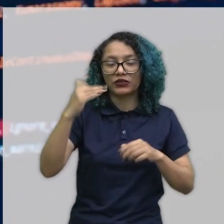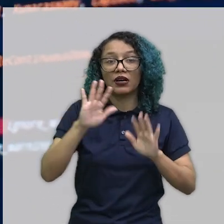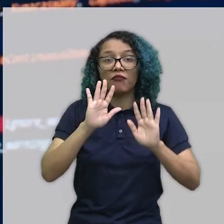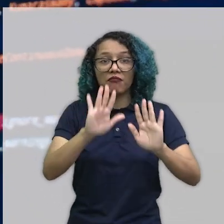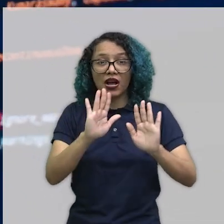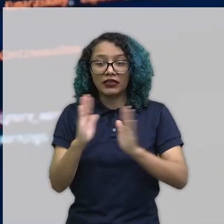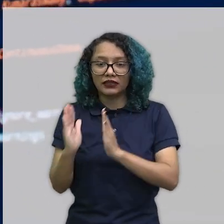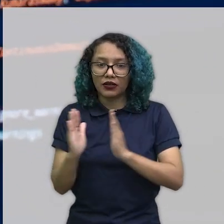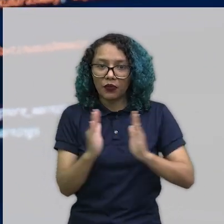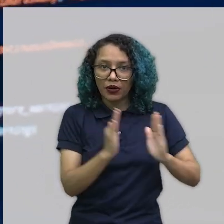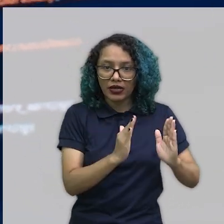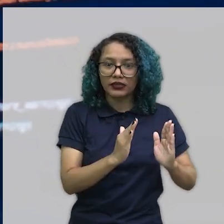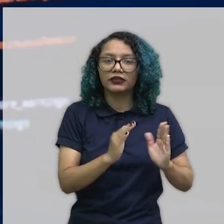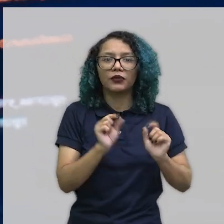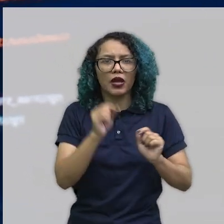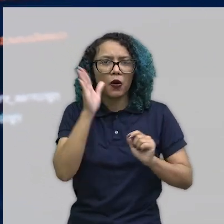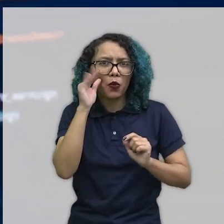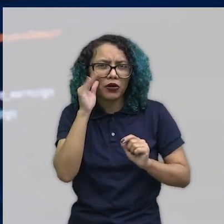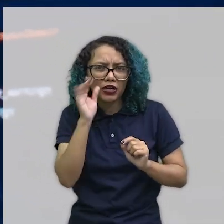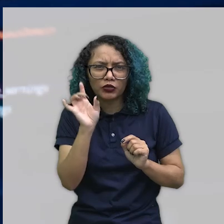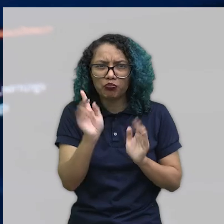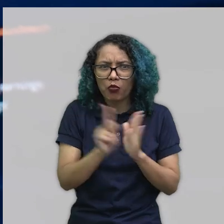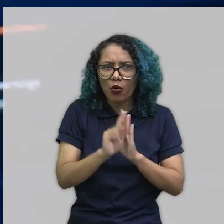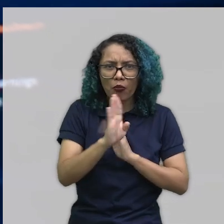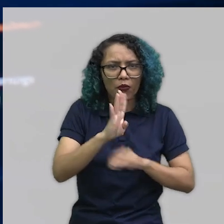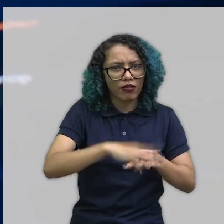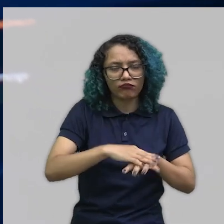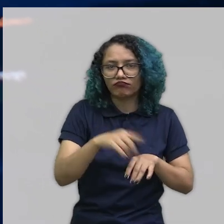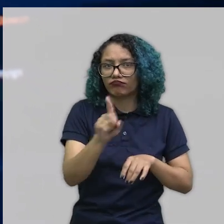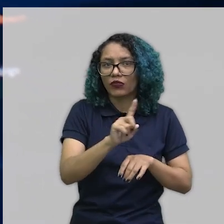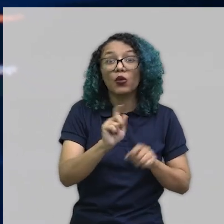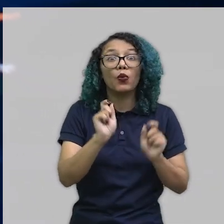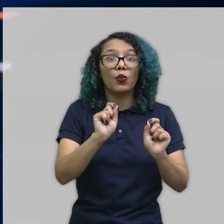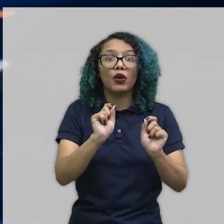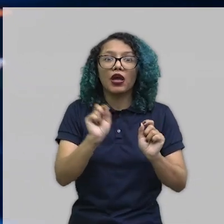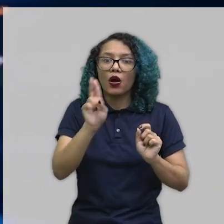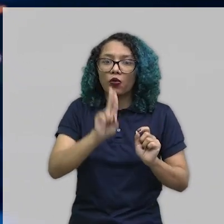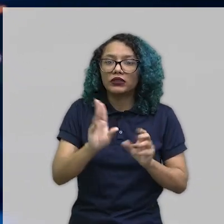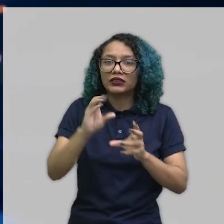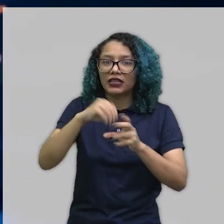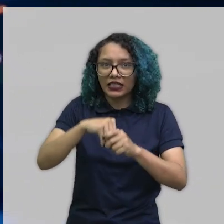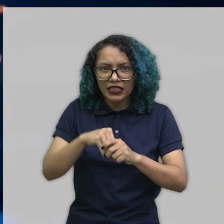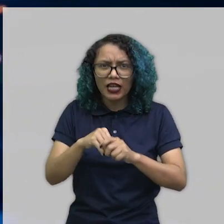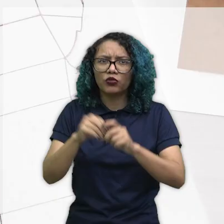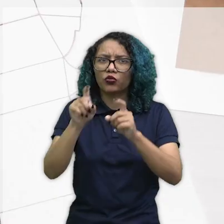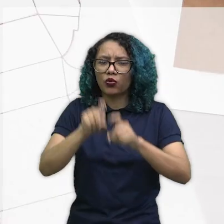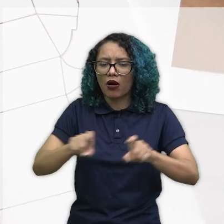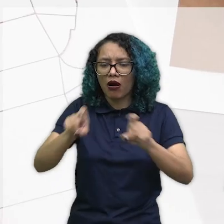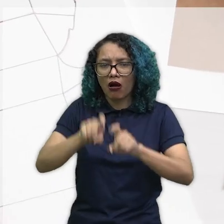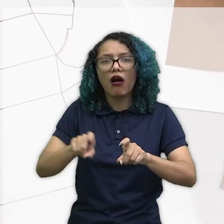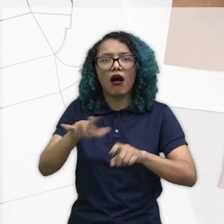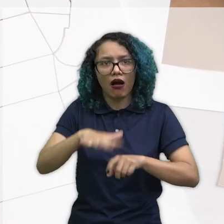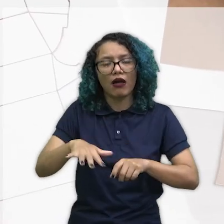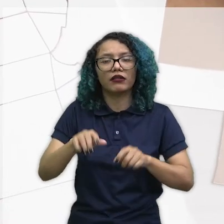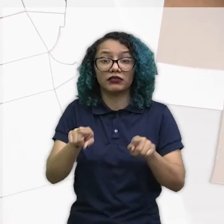de Fibonacci não é apenas uma curiosidade matemática, ela é usada em algoritmos de computação, no mercado financeiro e